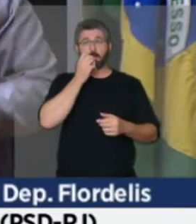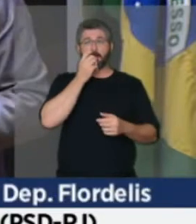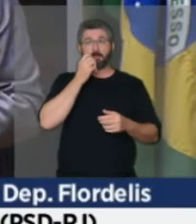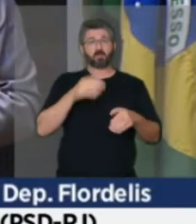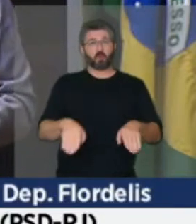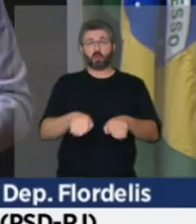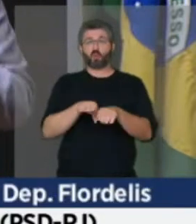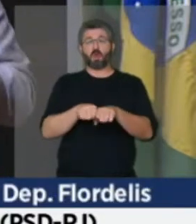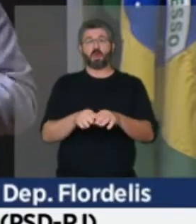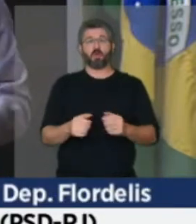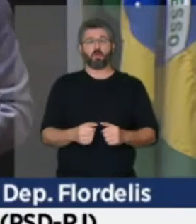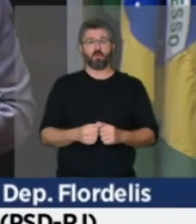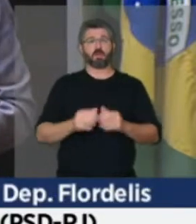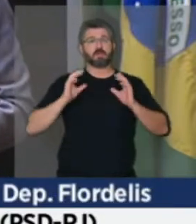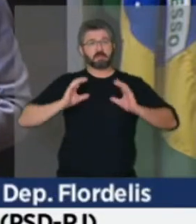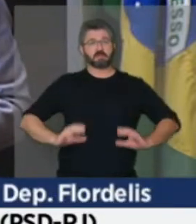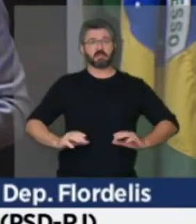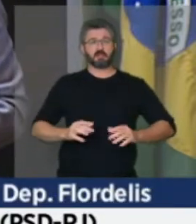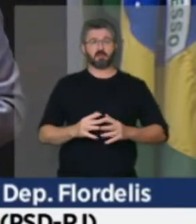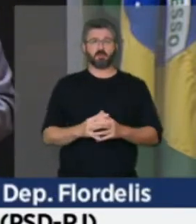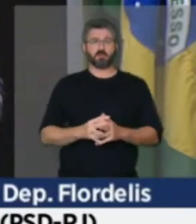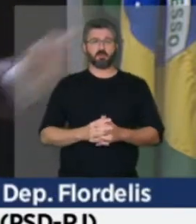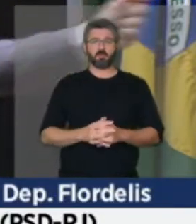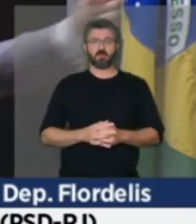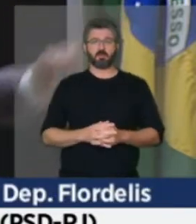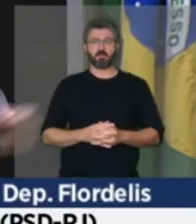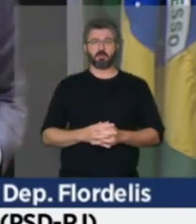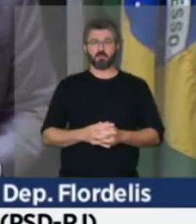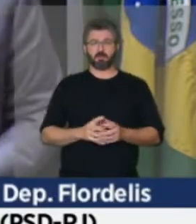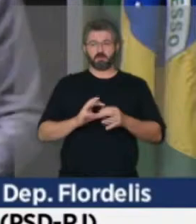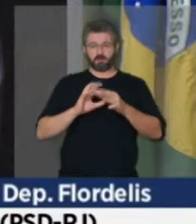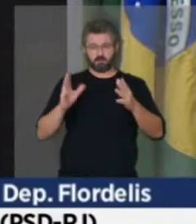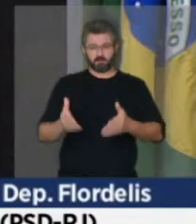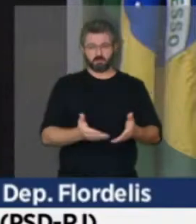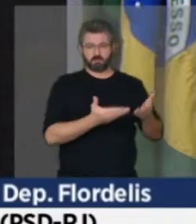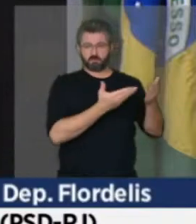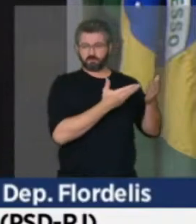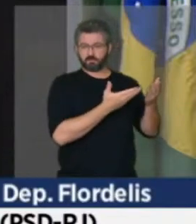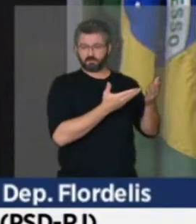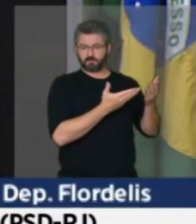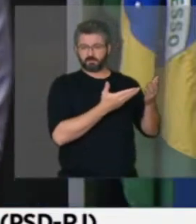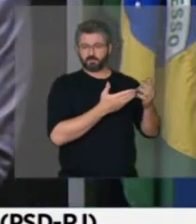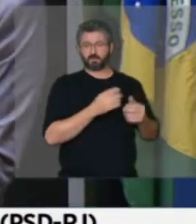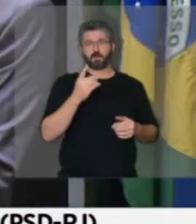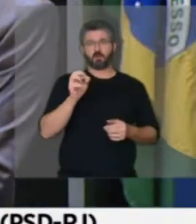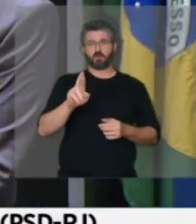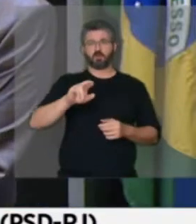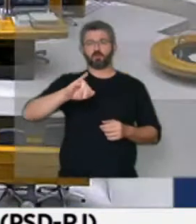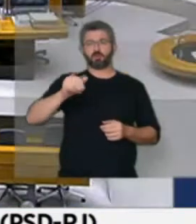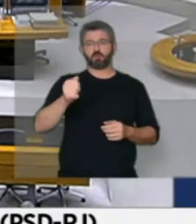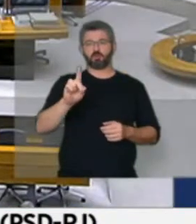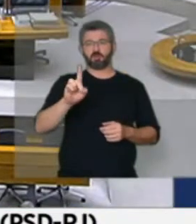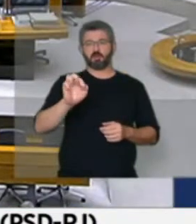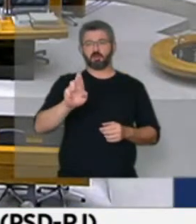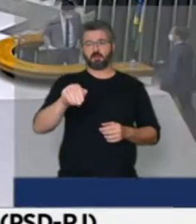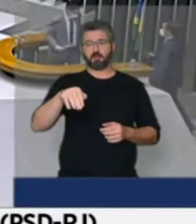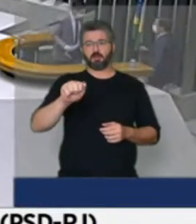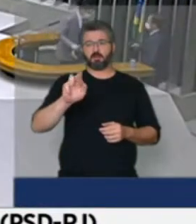iguais, como cidadãos. Passo a palavra para o meu colega, Dr. Jader Marques, para finalizar.